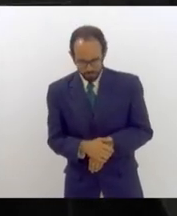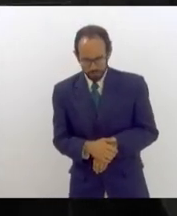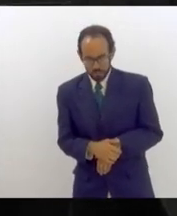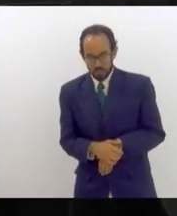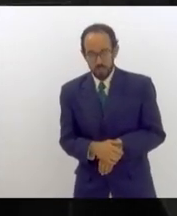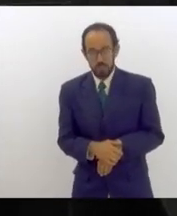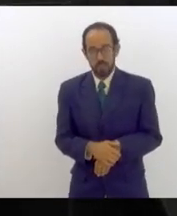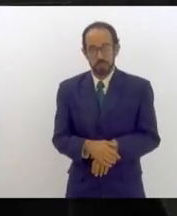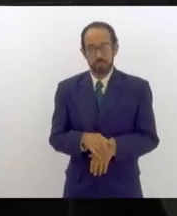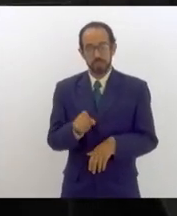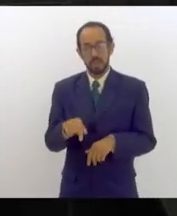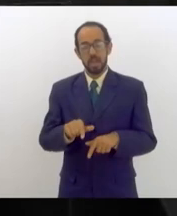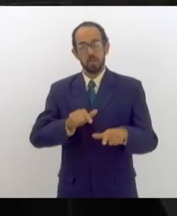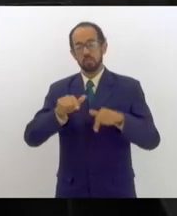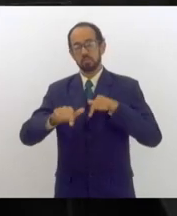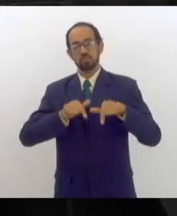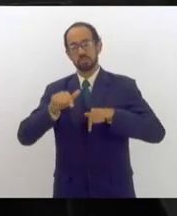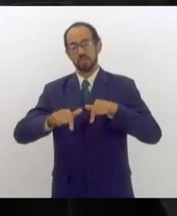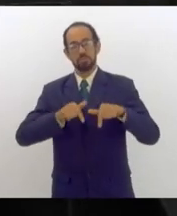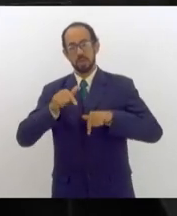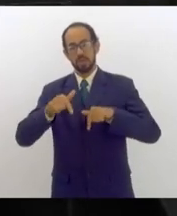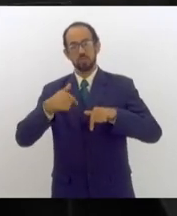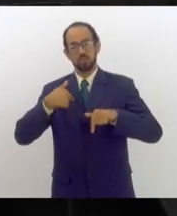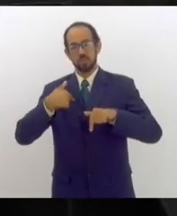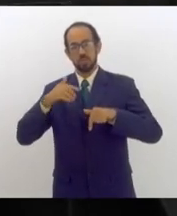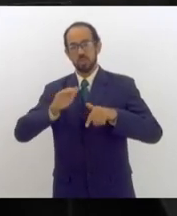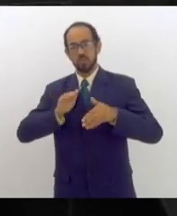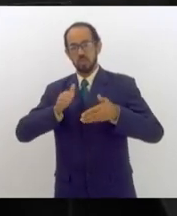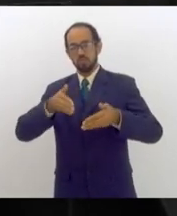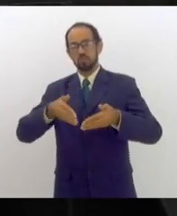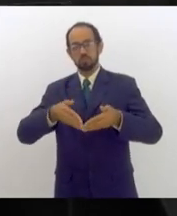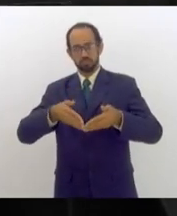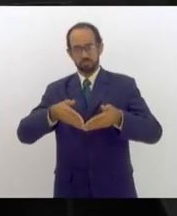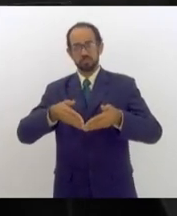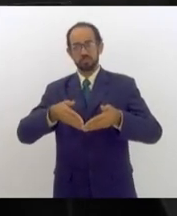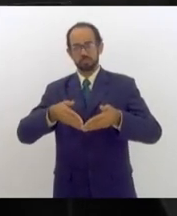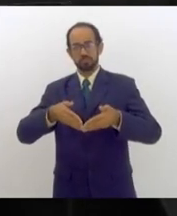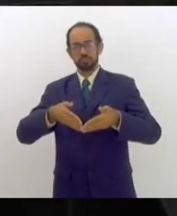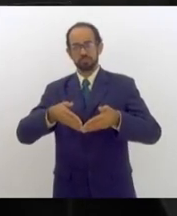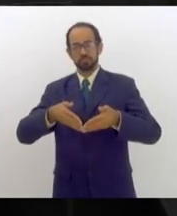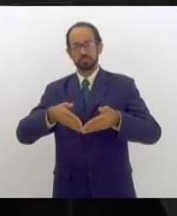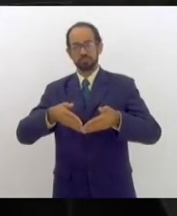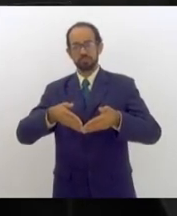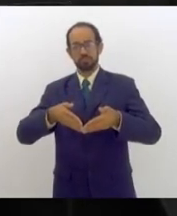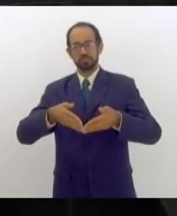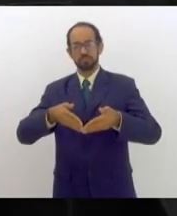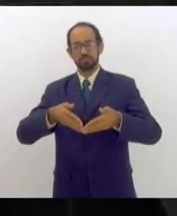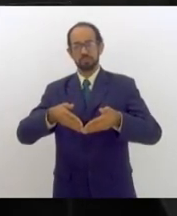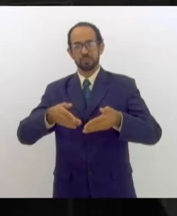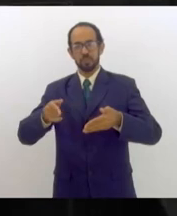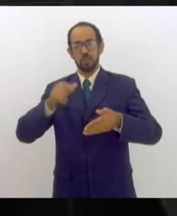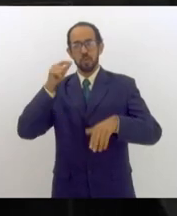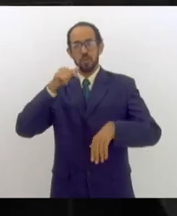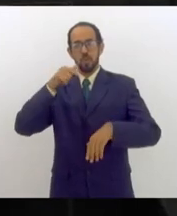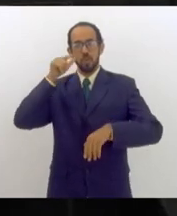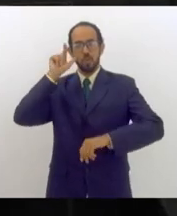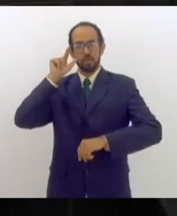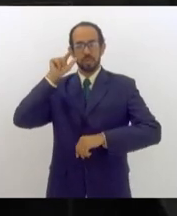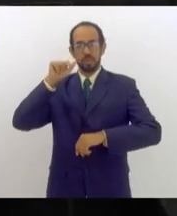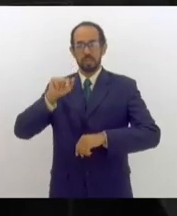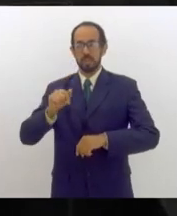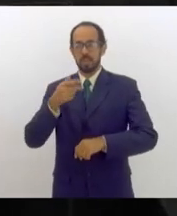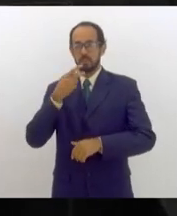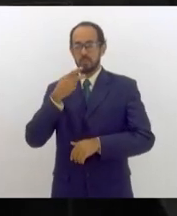e que é um trabalho que eu vou me dedicar e já tô me dedicando senhora ouviu ontem eu